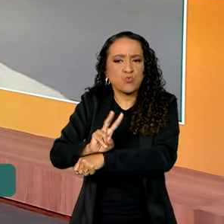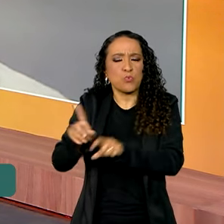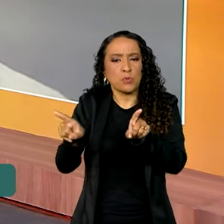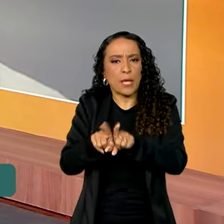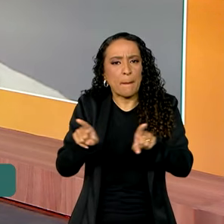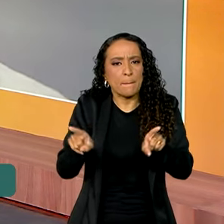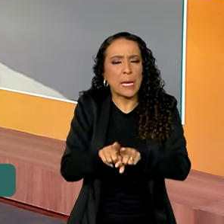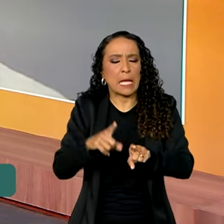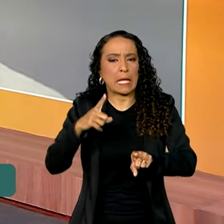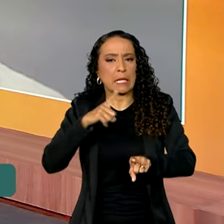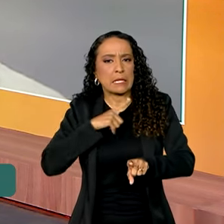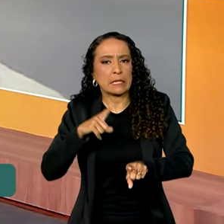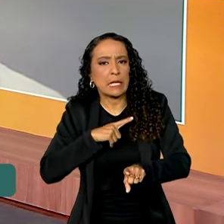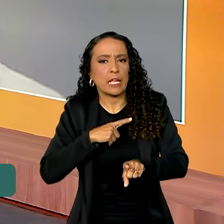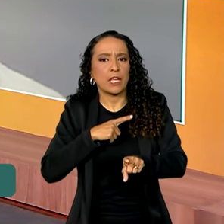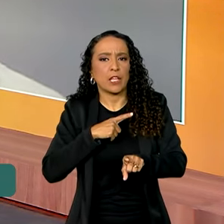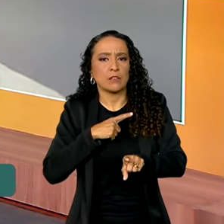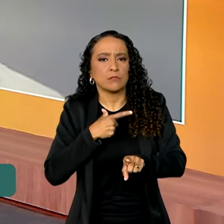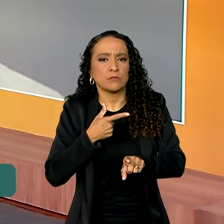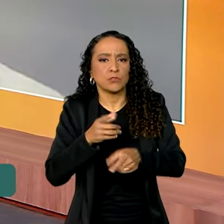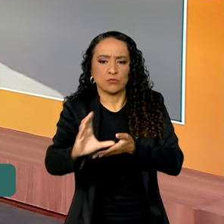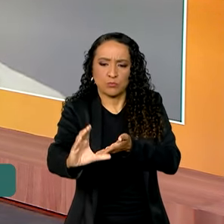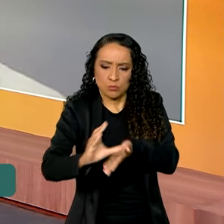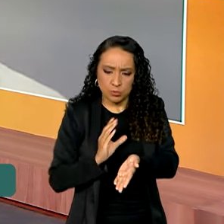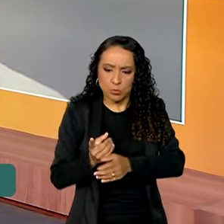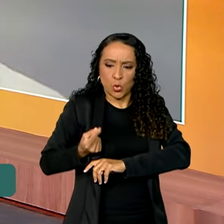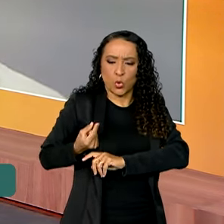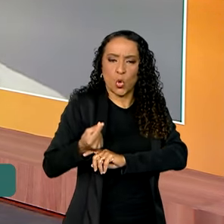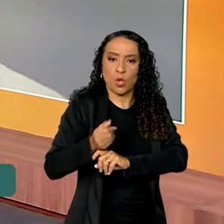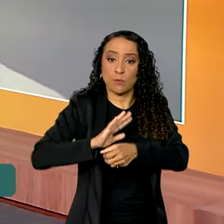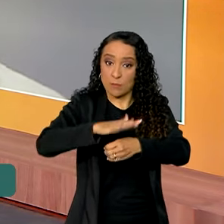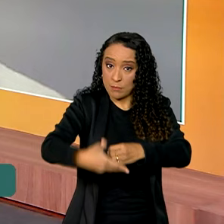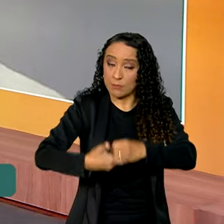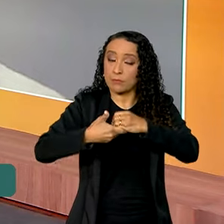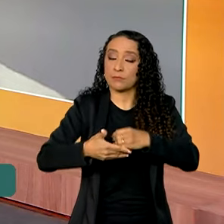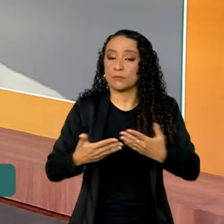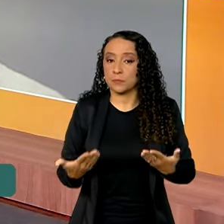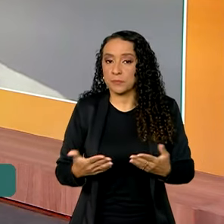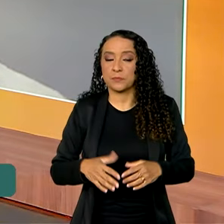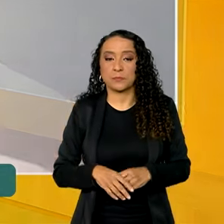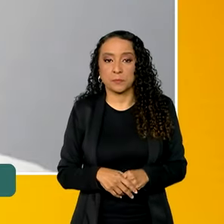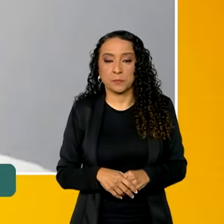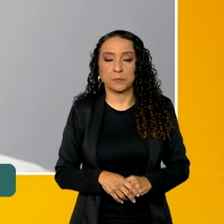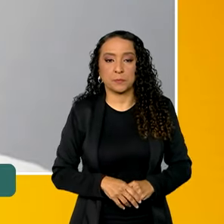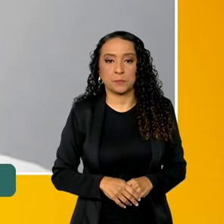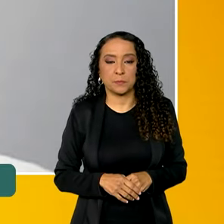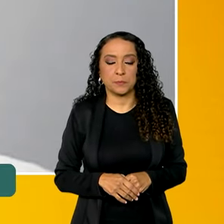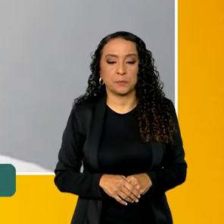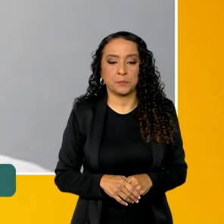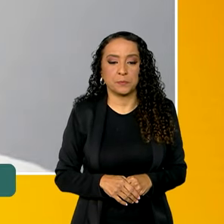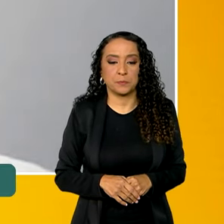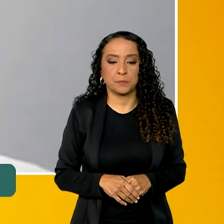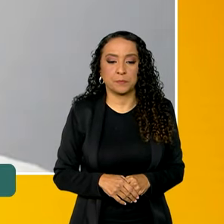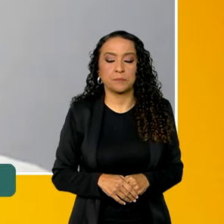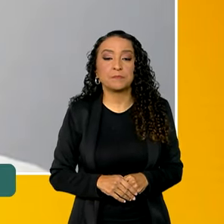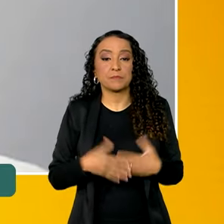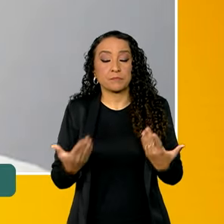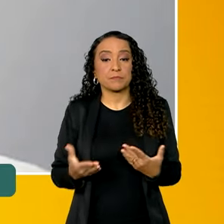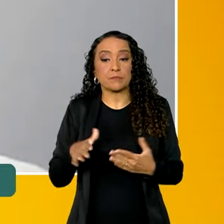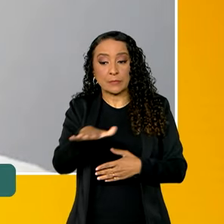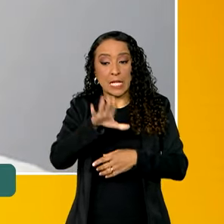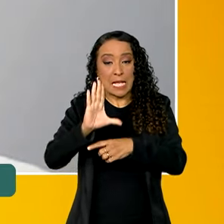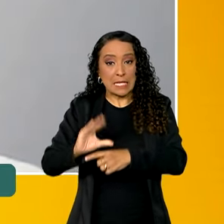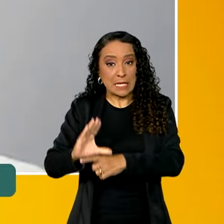mesmo tempo, ter um retorno econômico, porém de forma sustentável, professor? A ciência